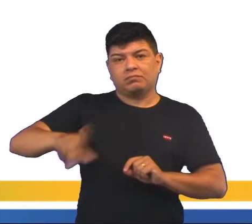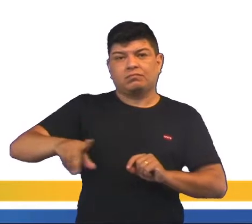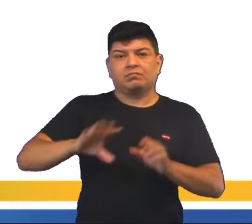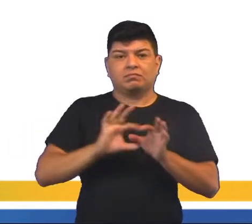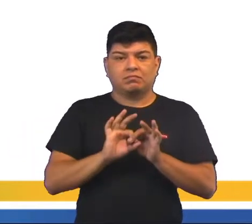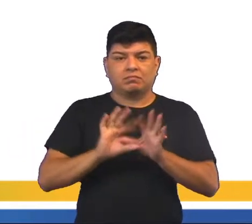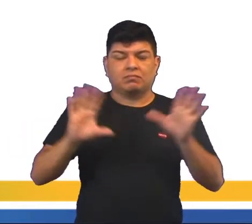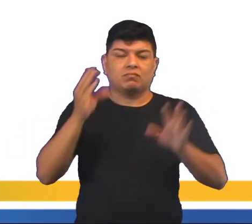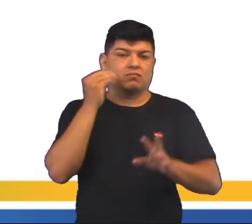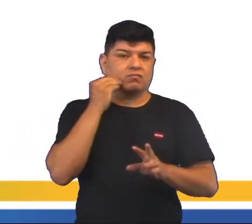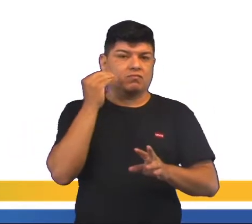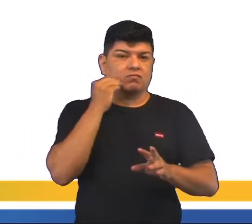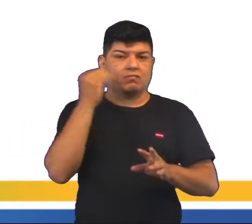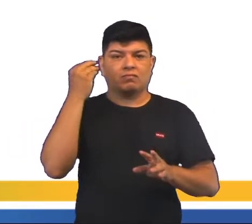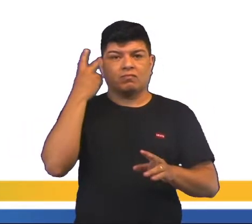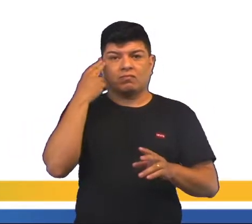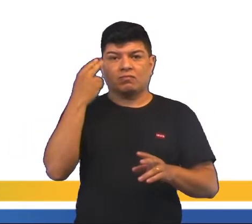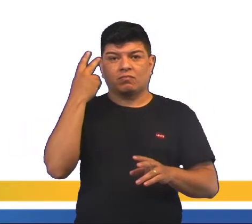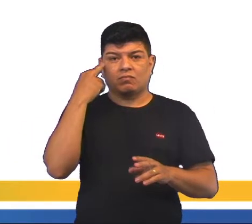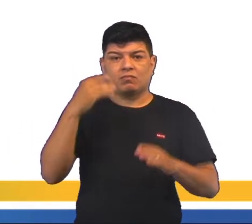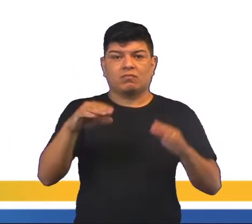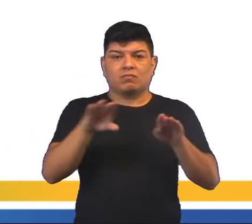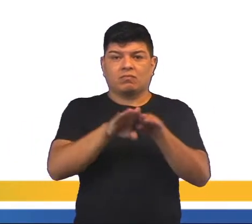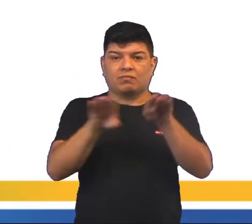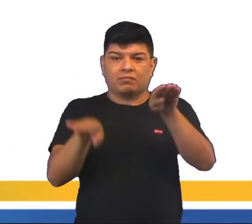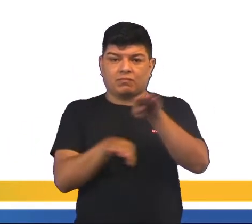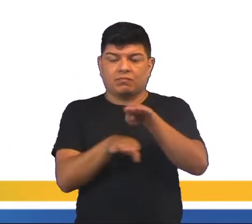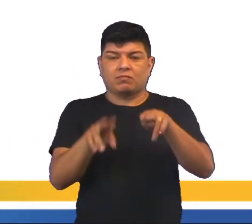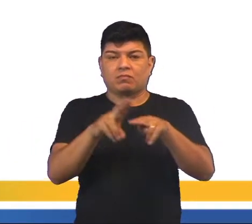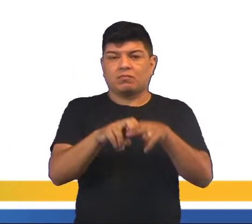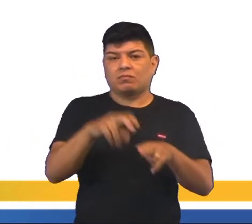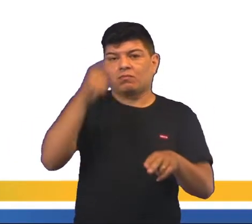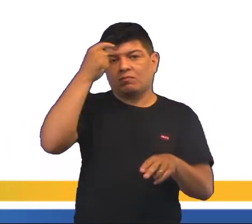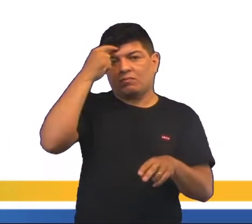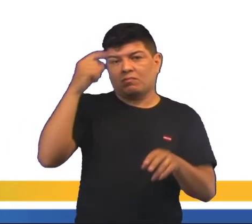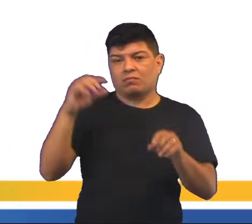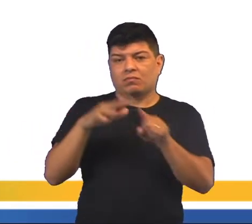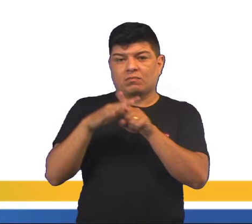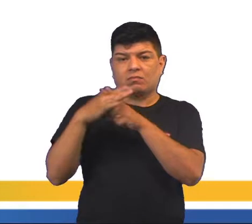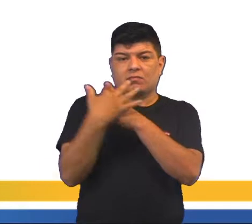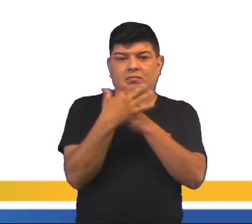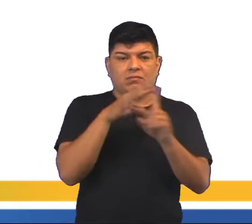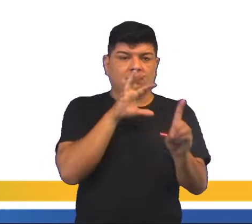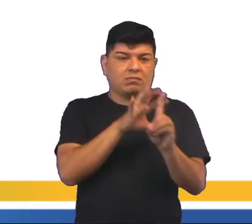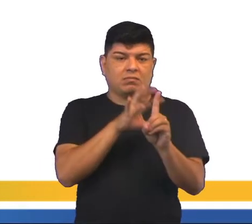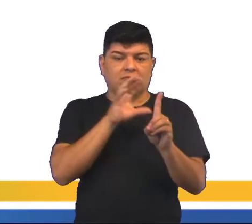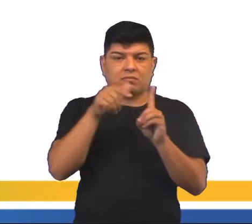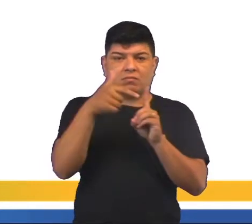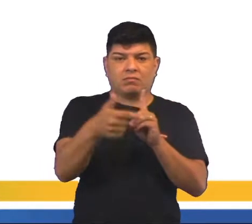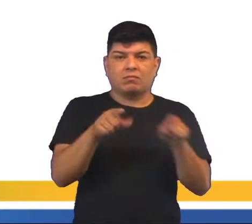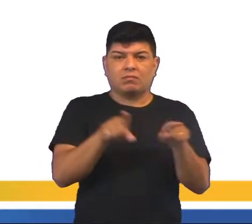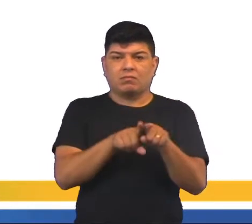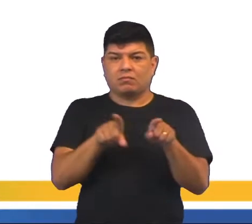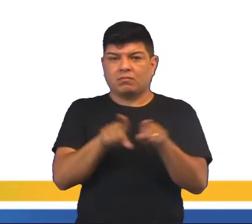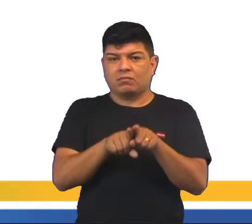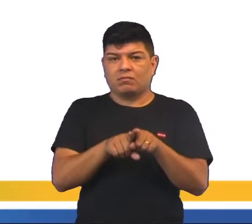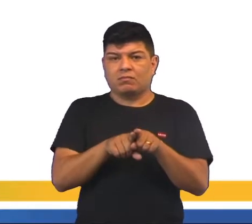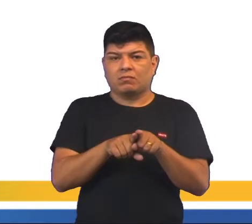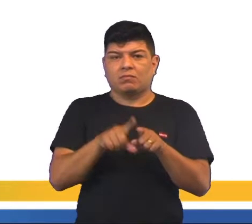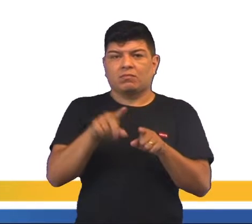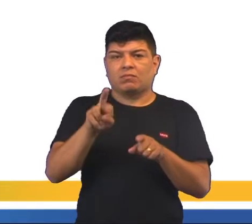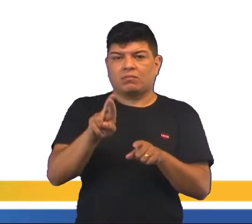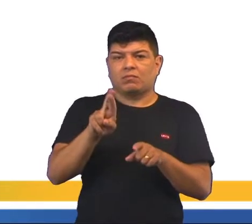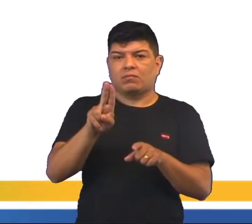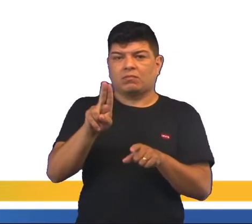liberais que tentavam naturalizar as desigualdades. O pensamento socialista, inspirado por pressupostos lançados pelo